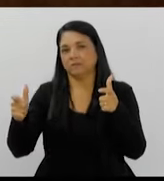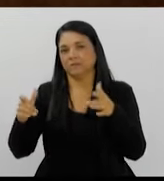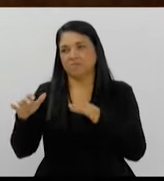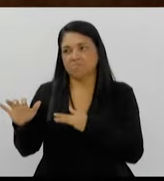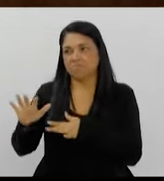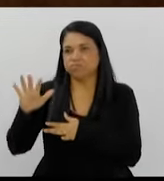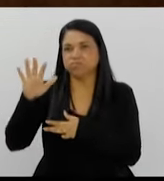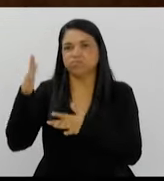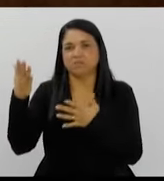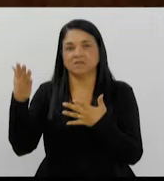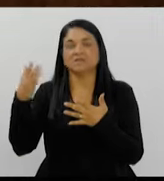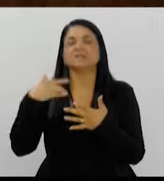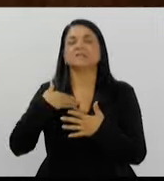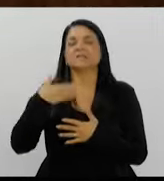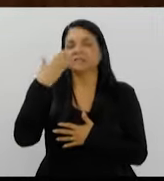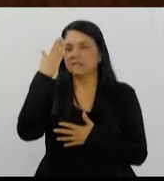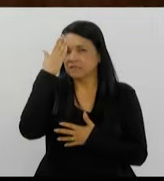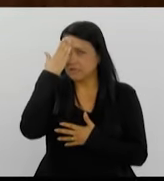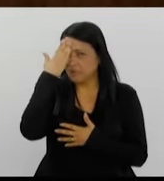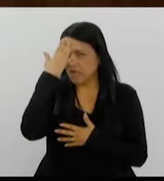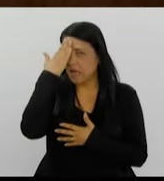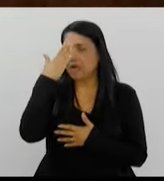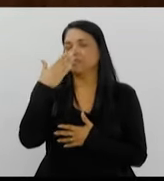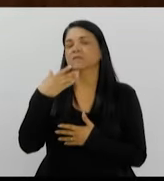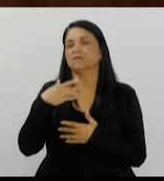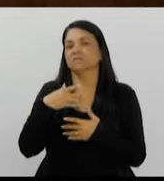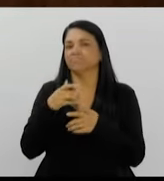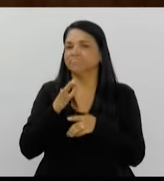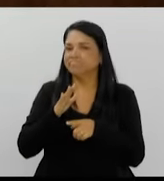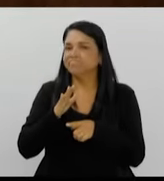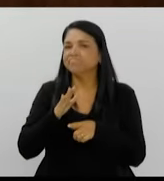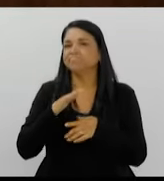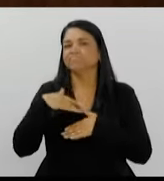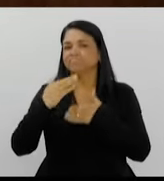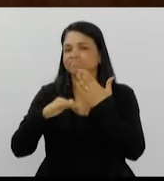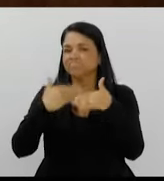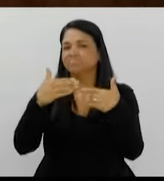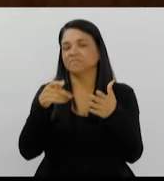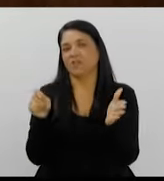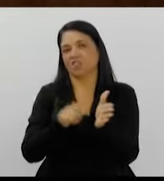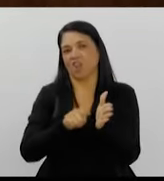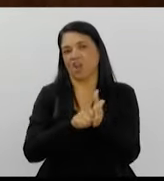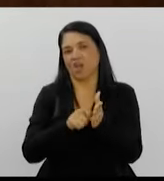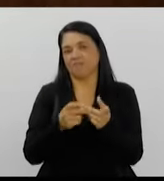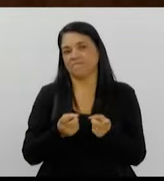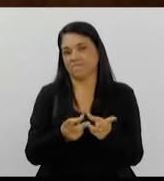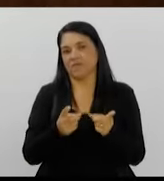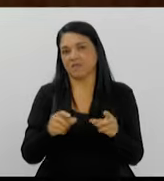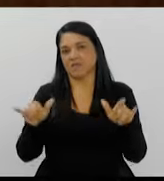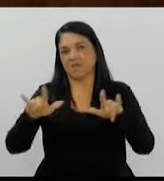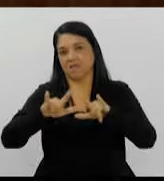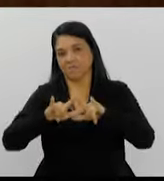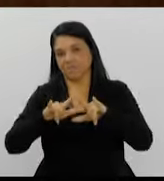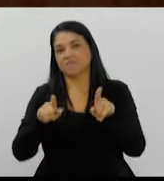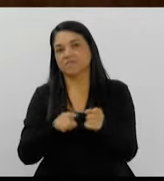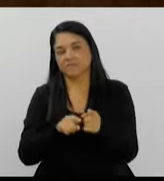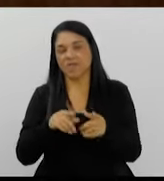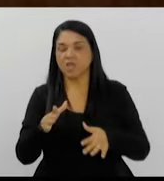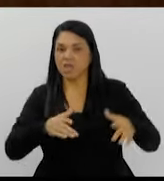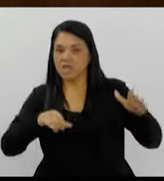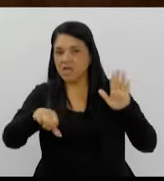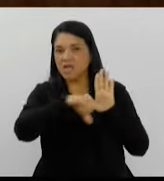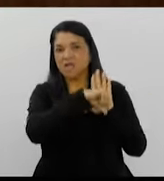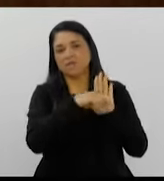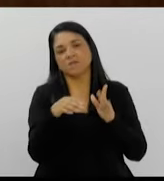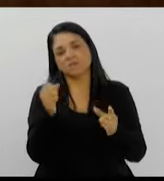nós sabemos que tudo isso vai colaborar e que essas pautas municipais impactam também elas na área de